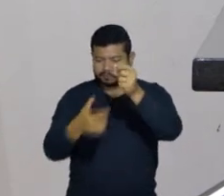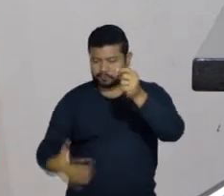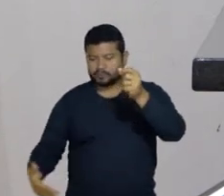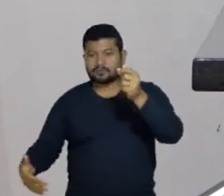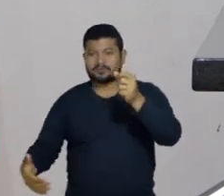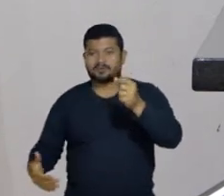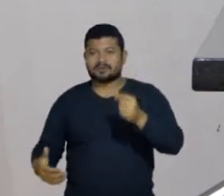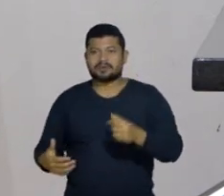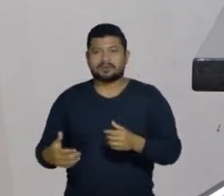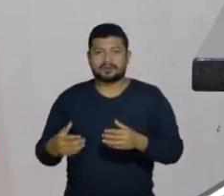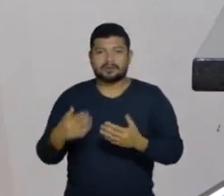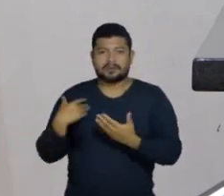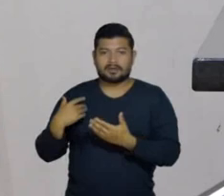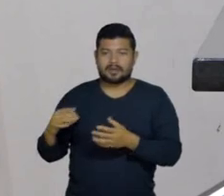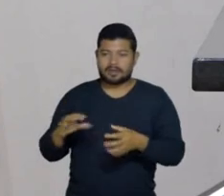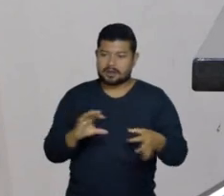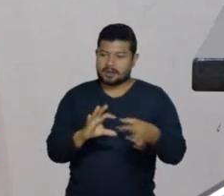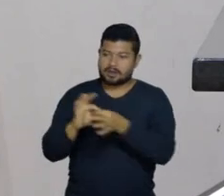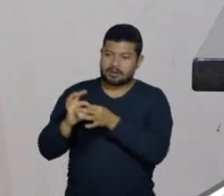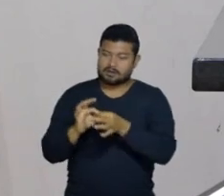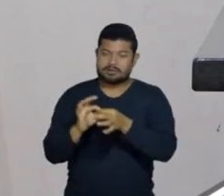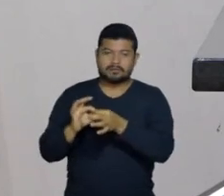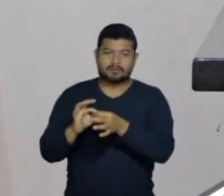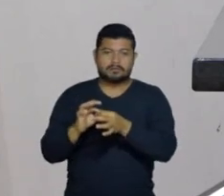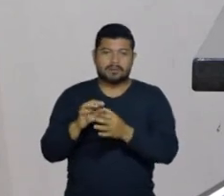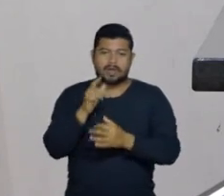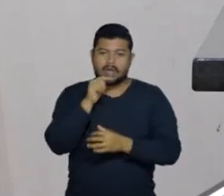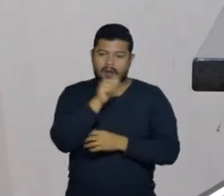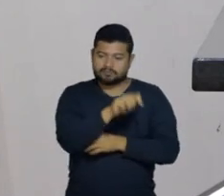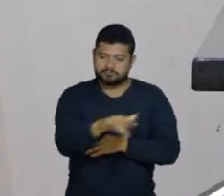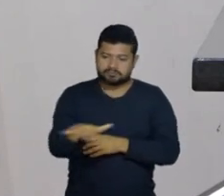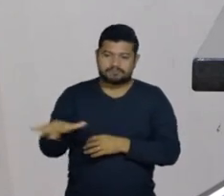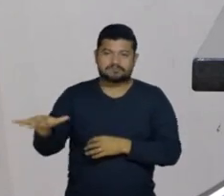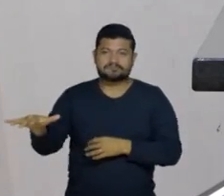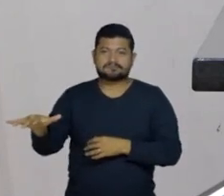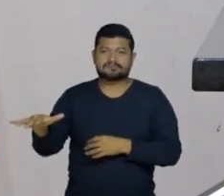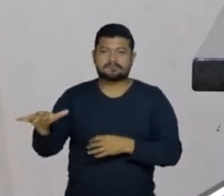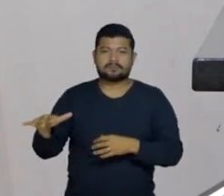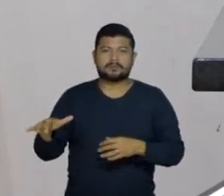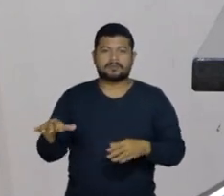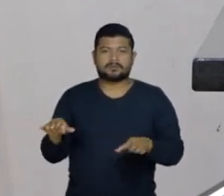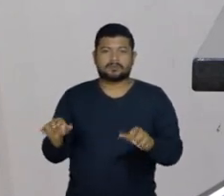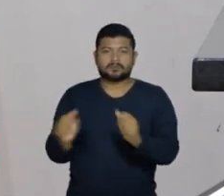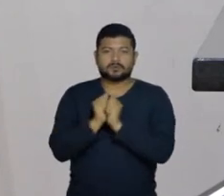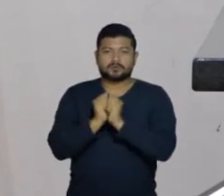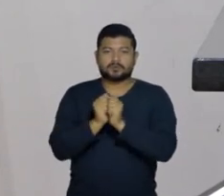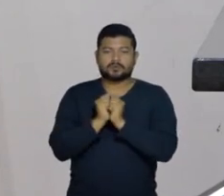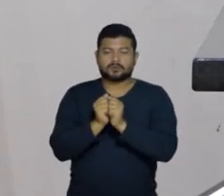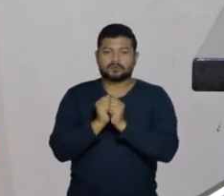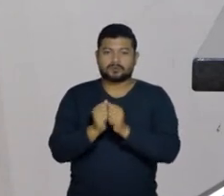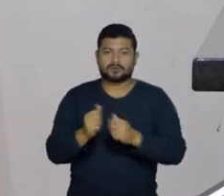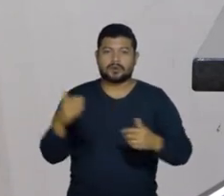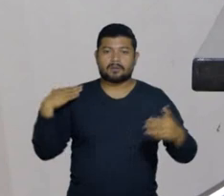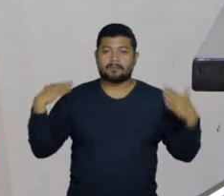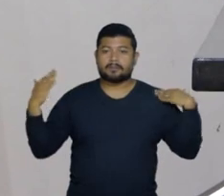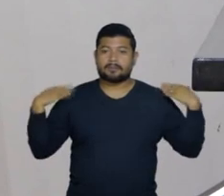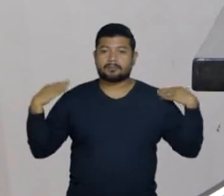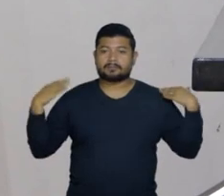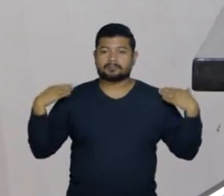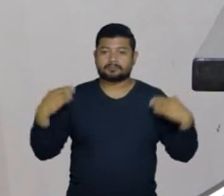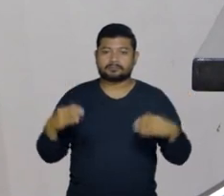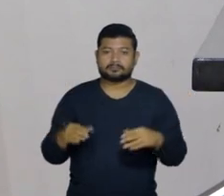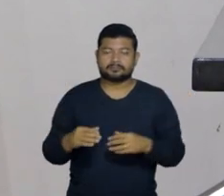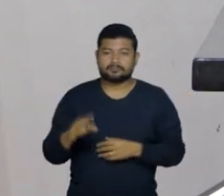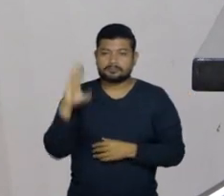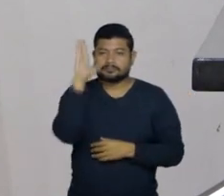relação umbilical do mar com o Estado de Santa Catarina e, portanto, com a Marinha do Brasil. A nossa